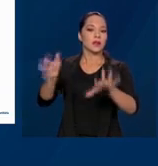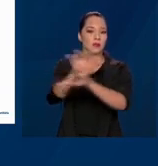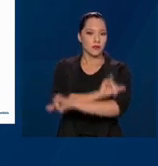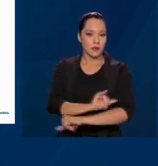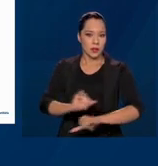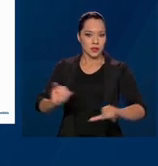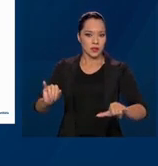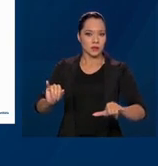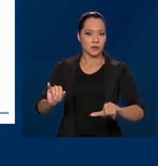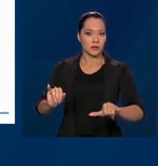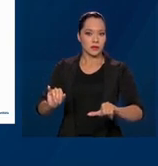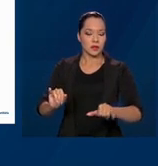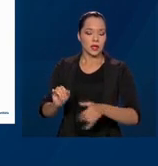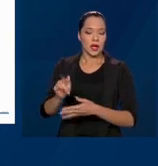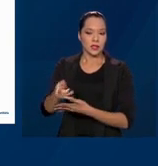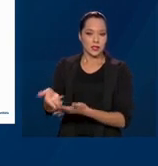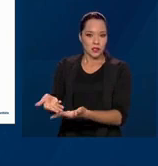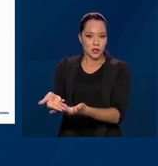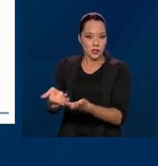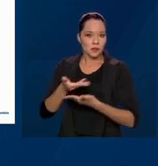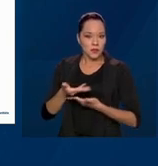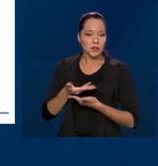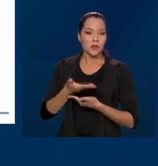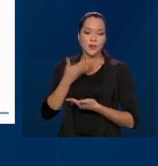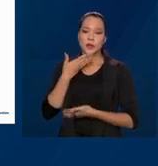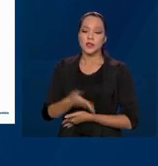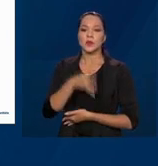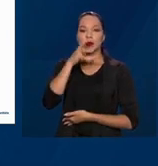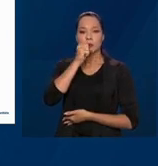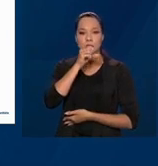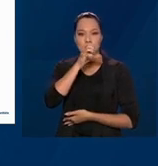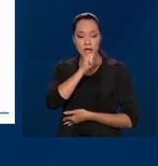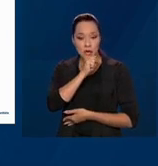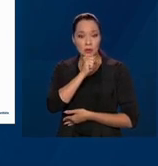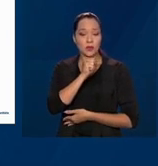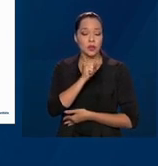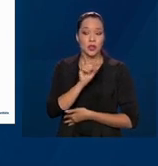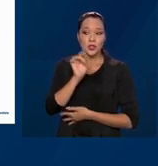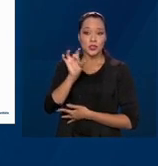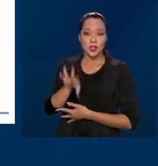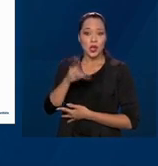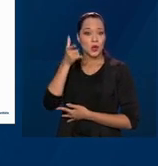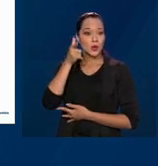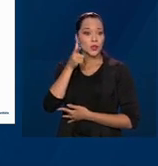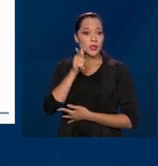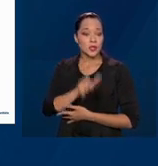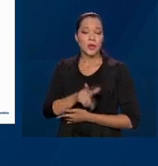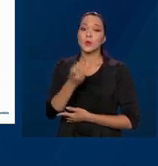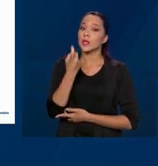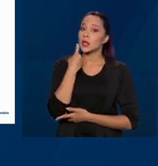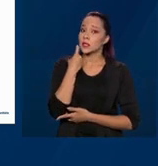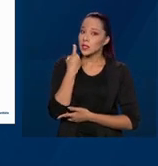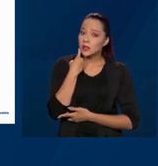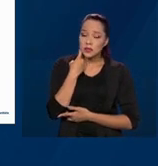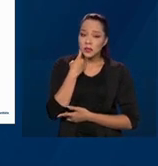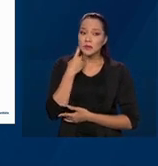recebemos, a gente pediu no sábado, nós só fomos receber isso na sexta-feira.